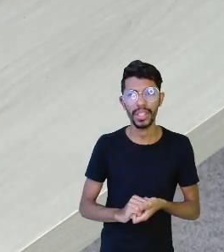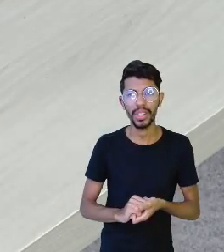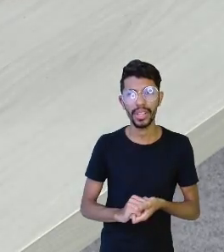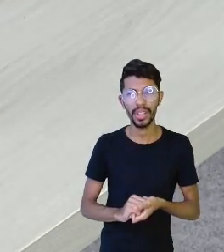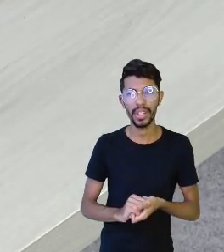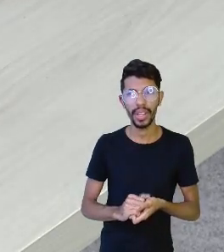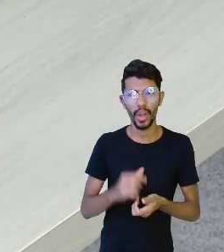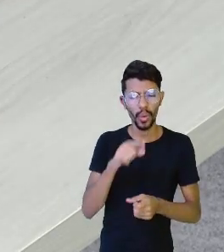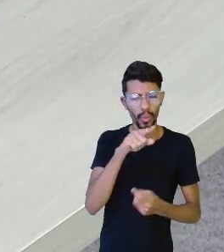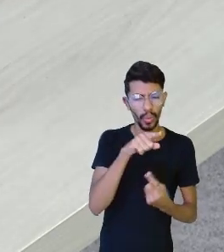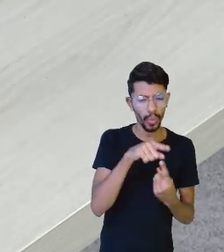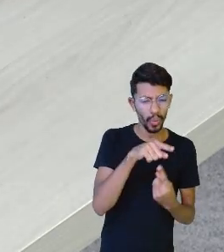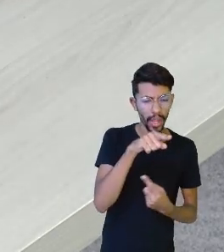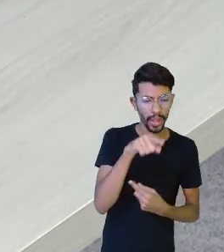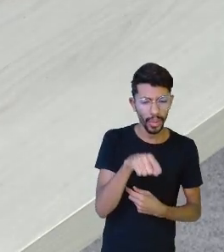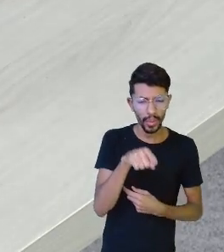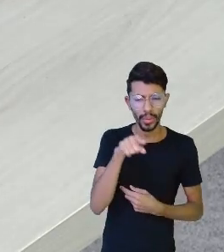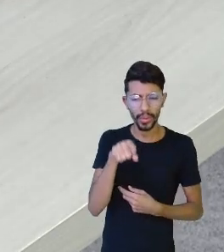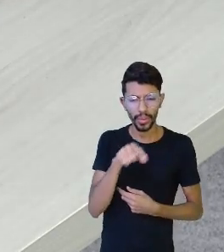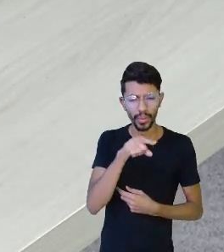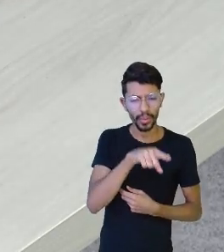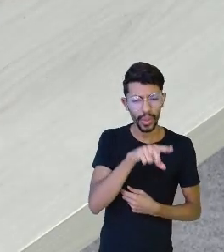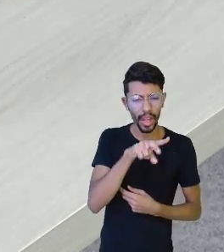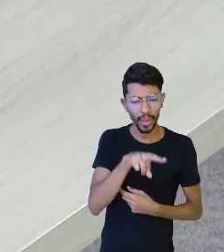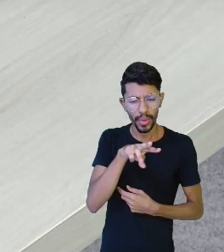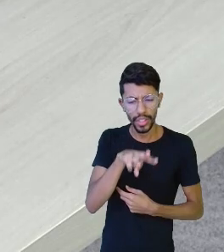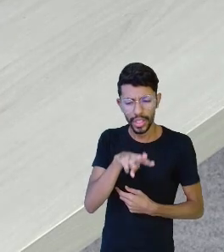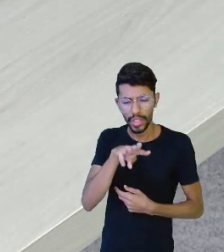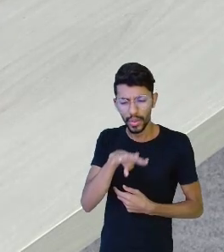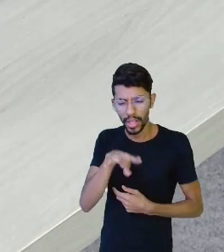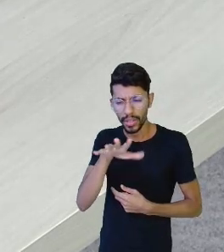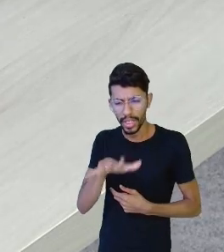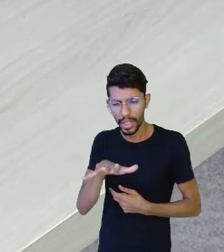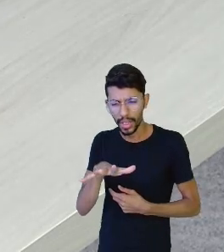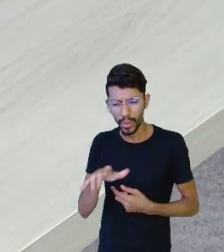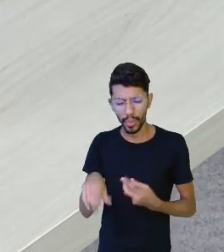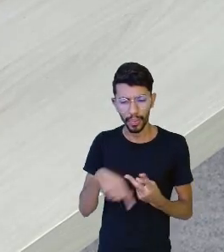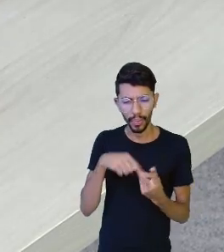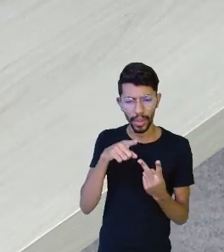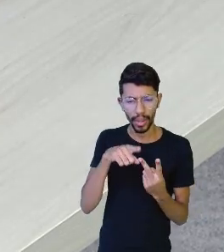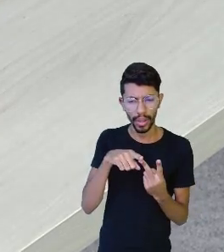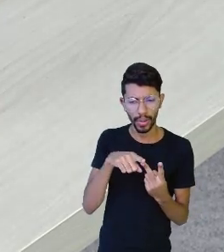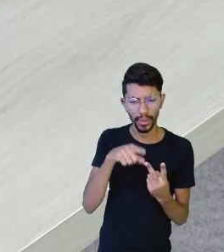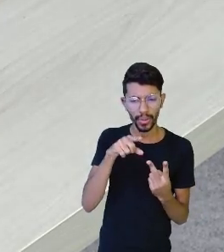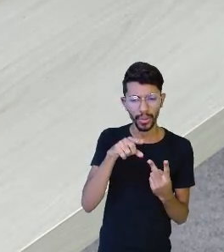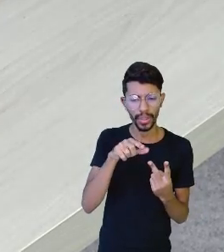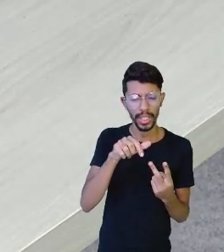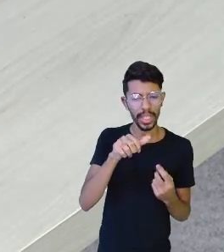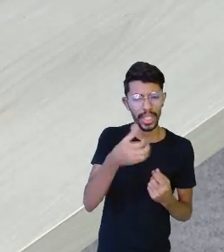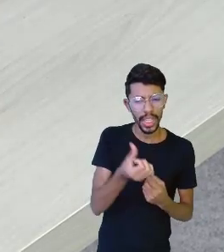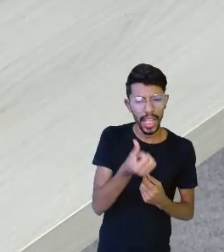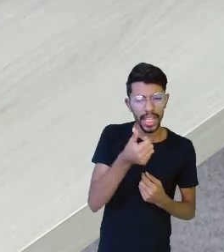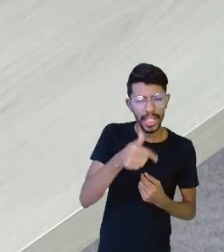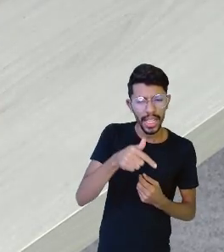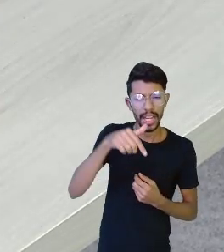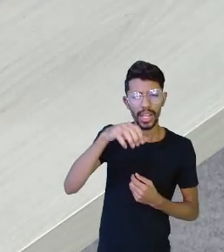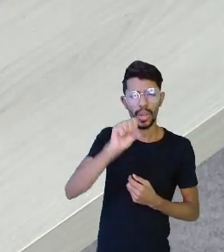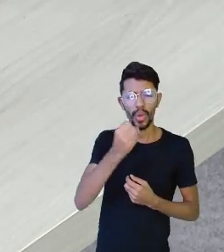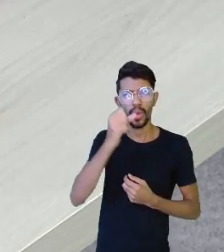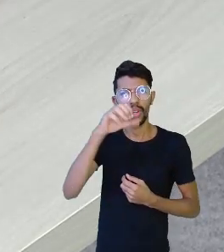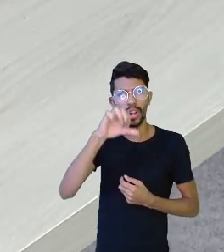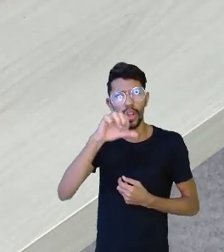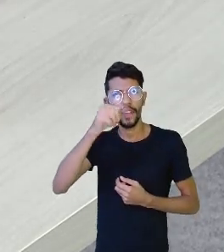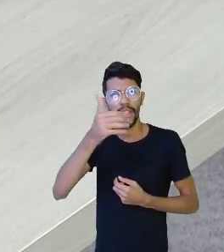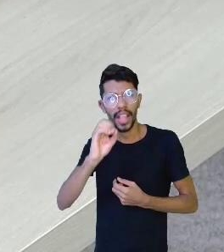assim? 1, 2, 3, 4, 5... 6, 7, 8,